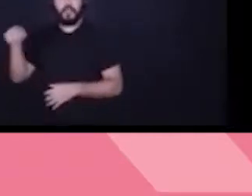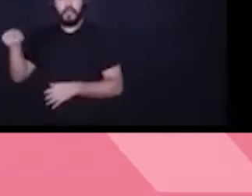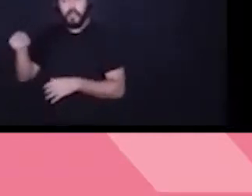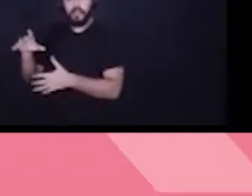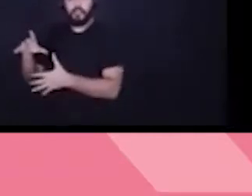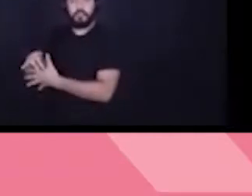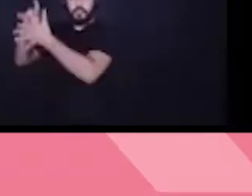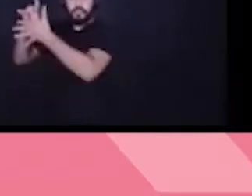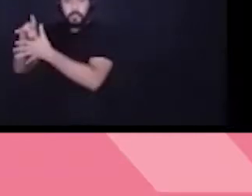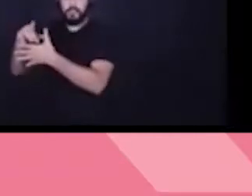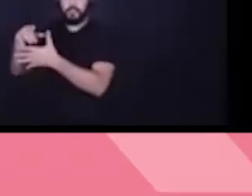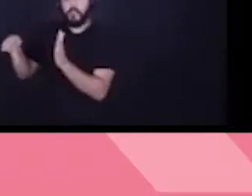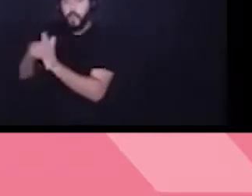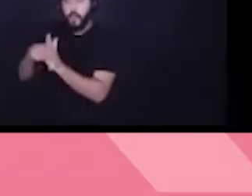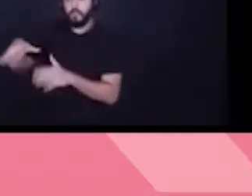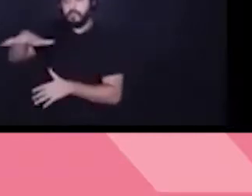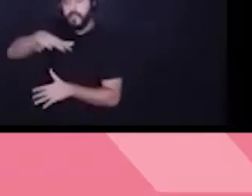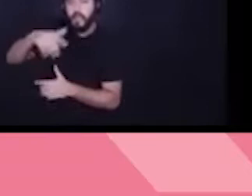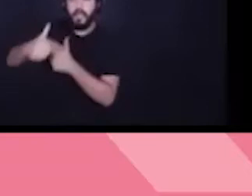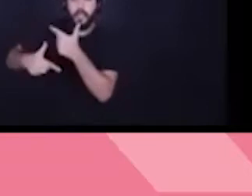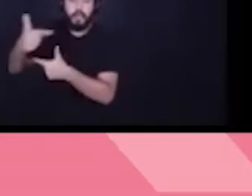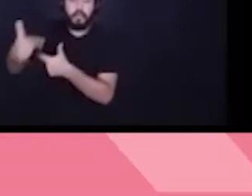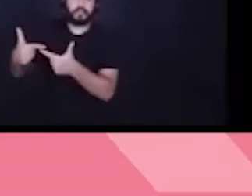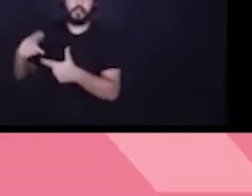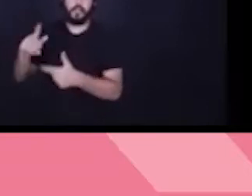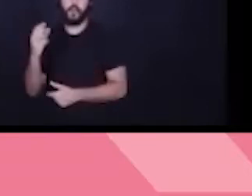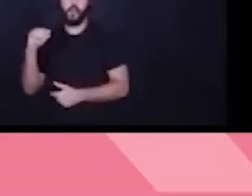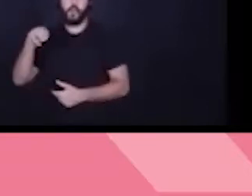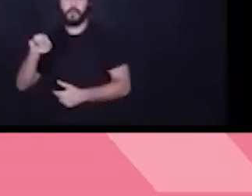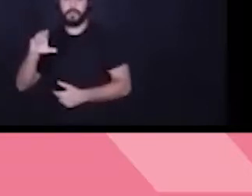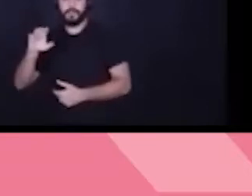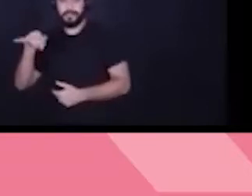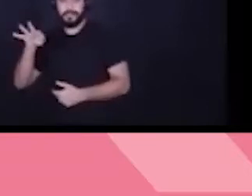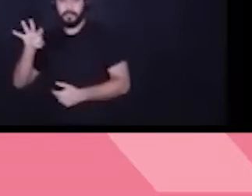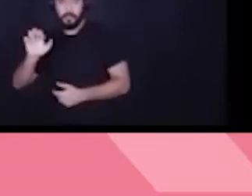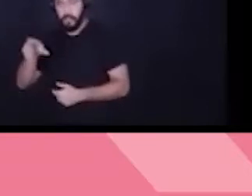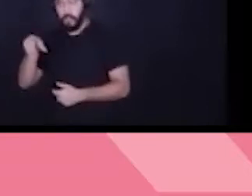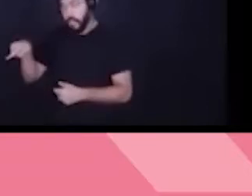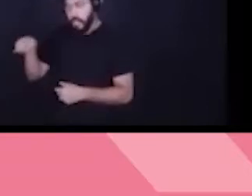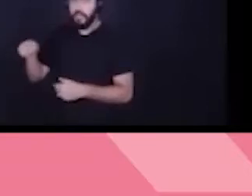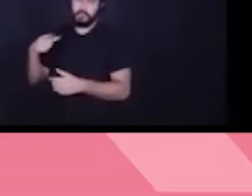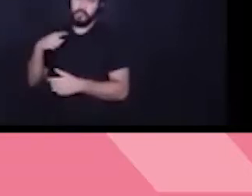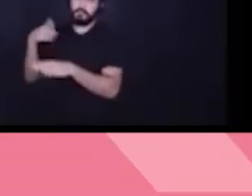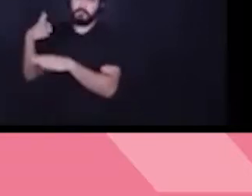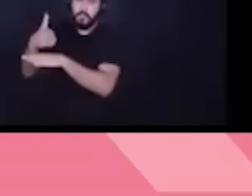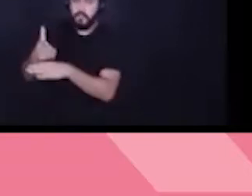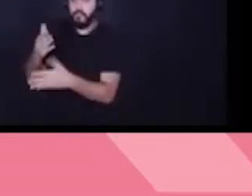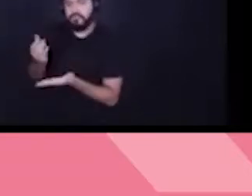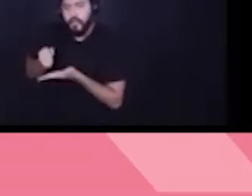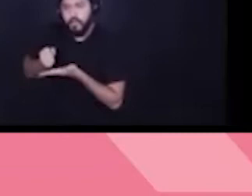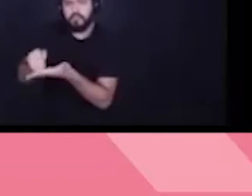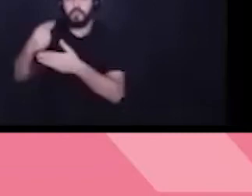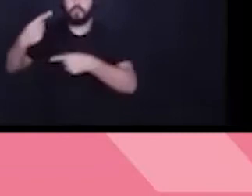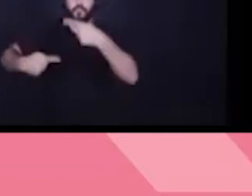de home centers. A Leroy tem a iniciativa de compactuar com as políticas públicas e acredita que o uso das